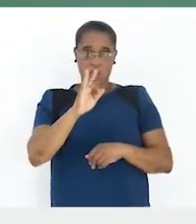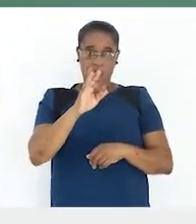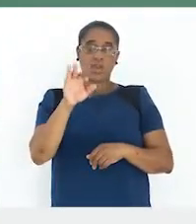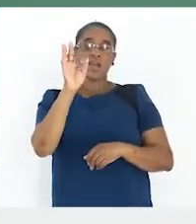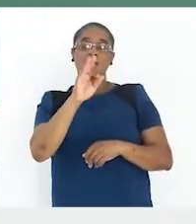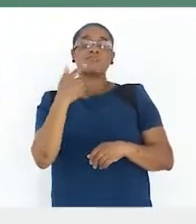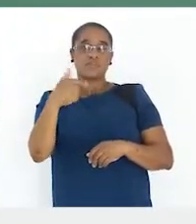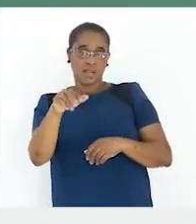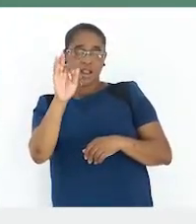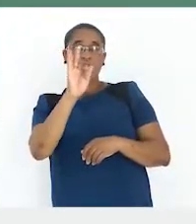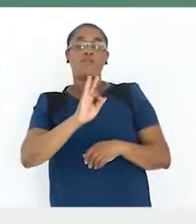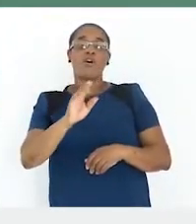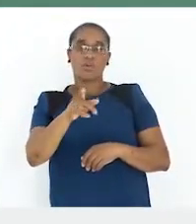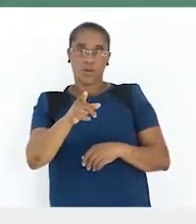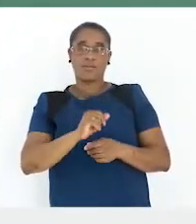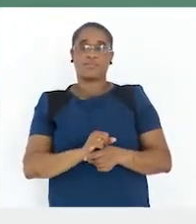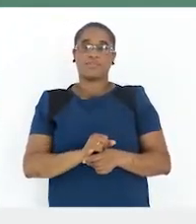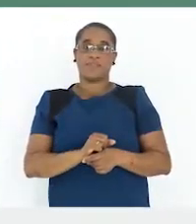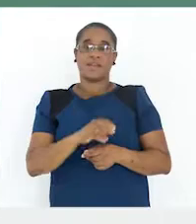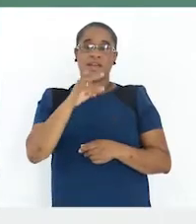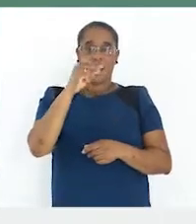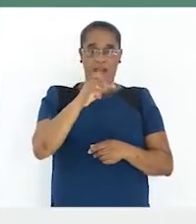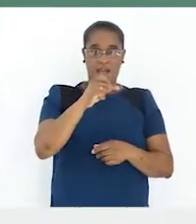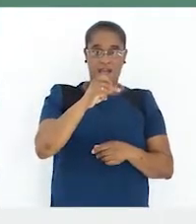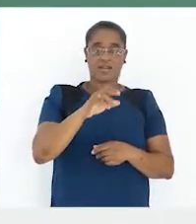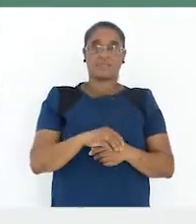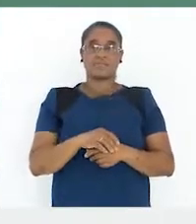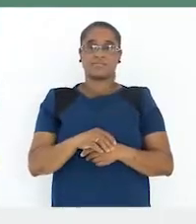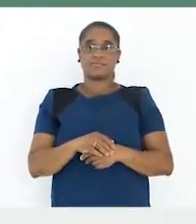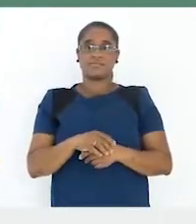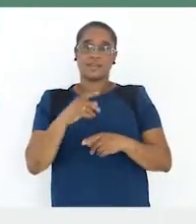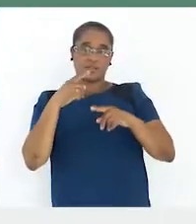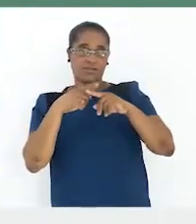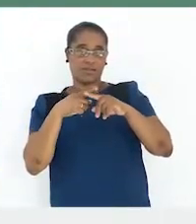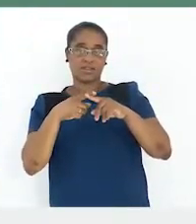certo? A, que é 2, vezes A.